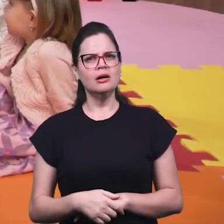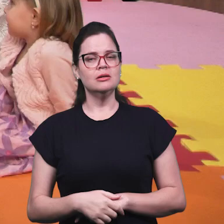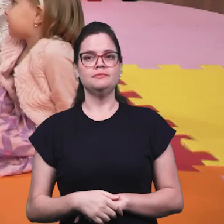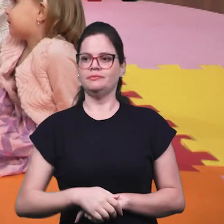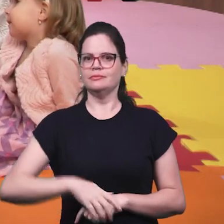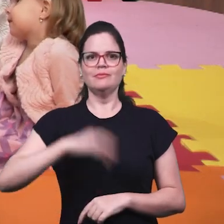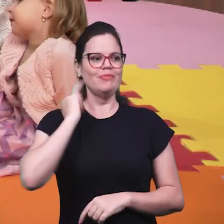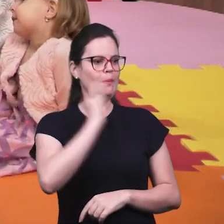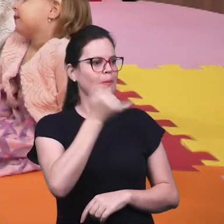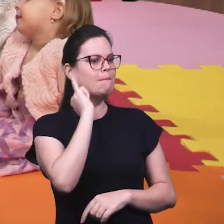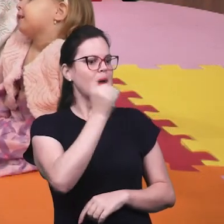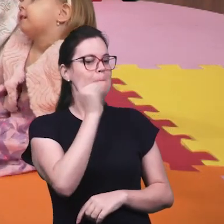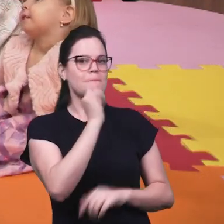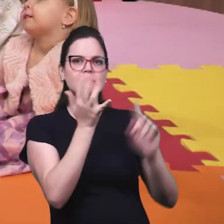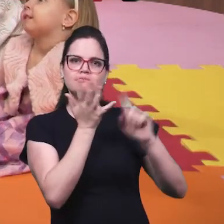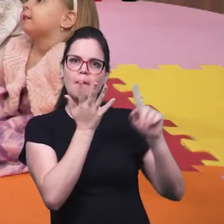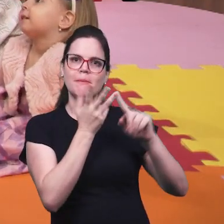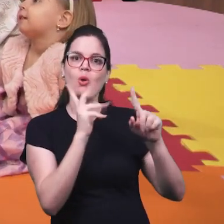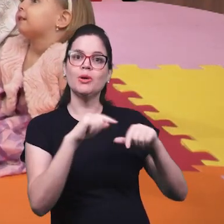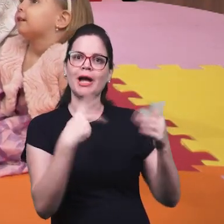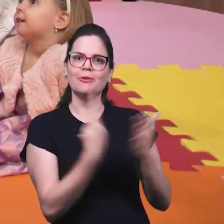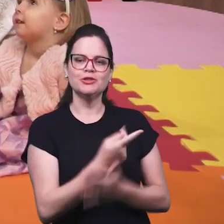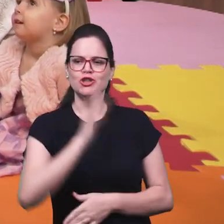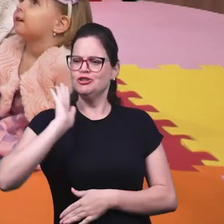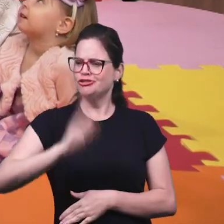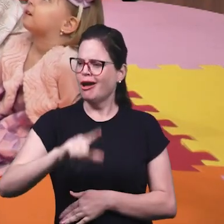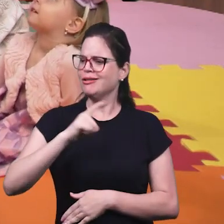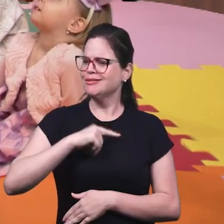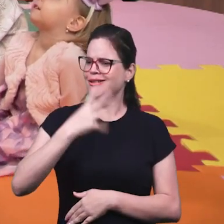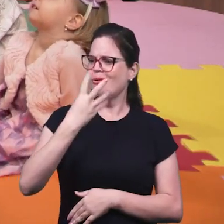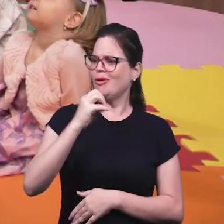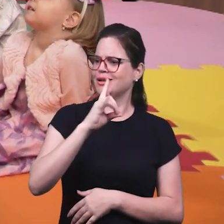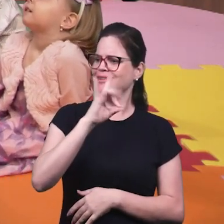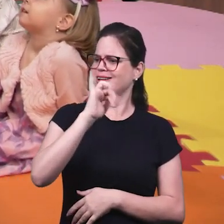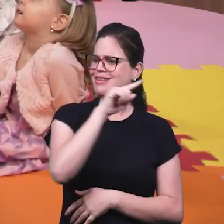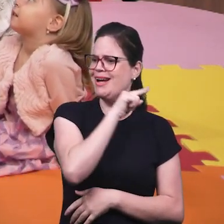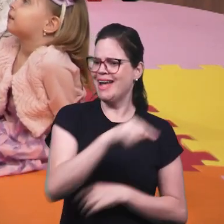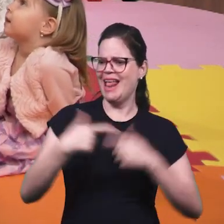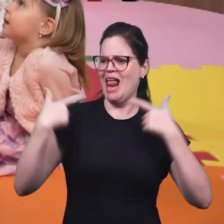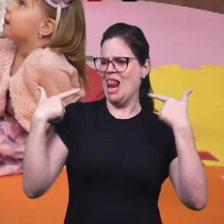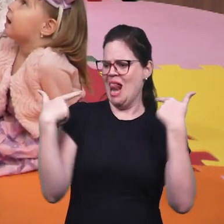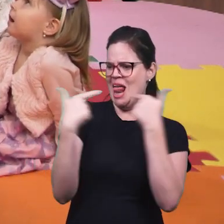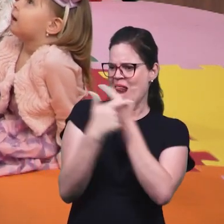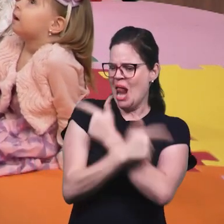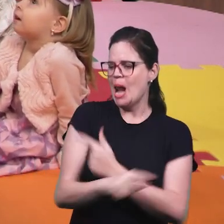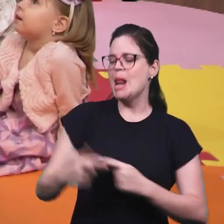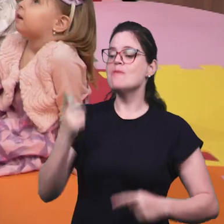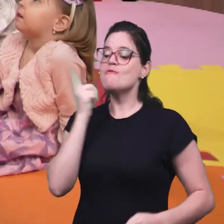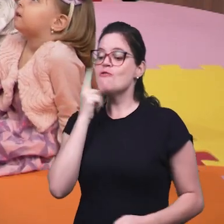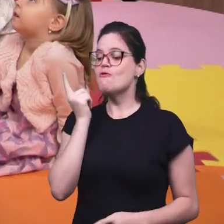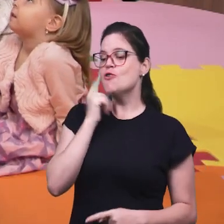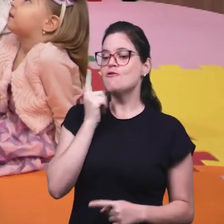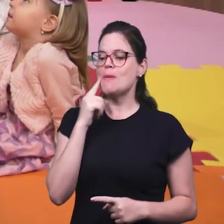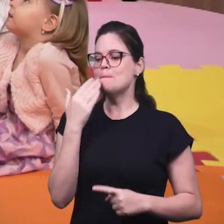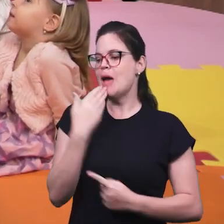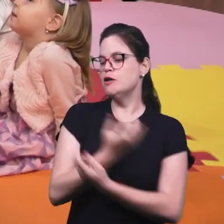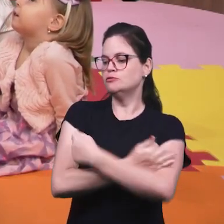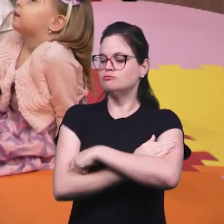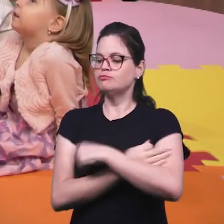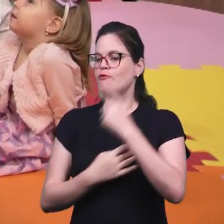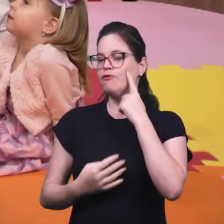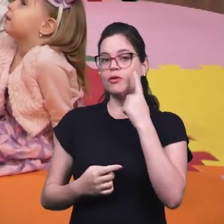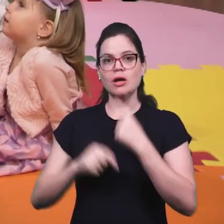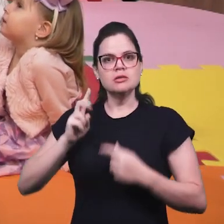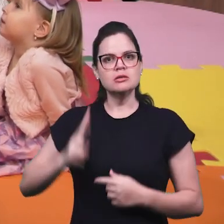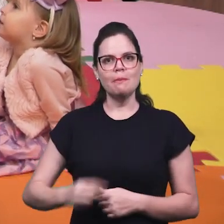o que estava acontecendo, né? Que 40 dias já ele ficava zombando do exército, pedindo alguém para lutar com ele.